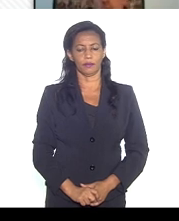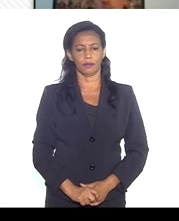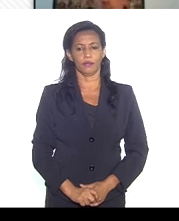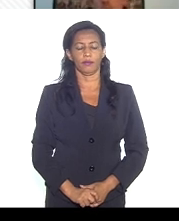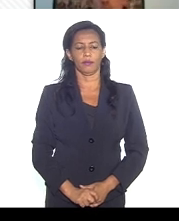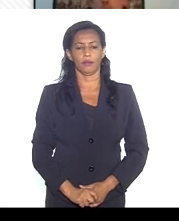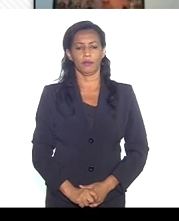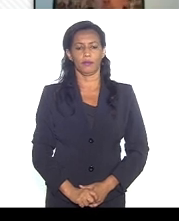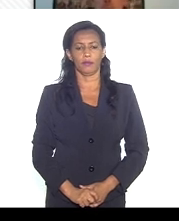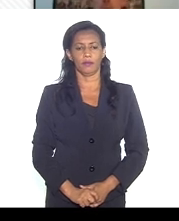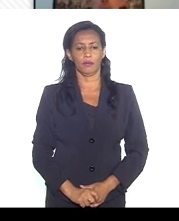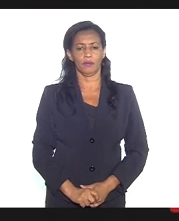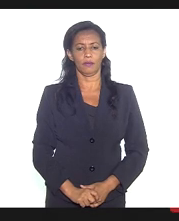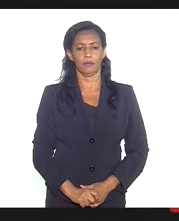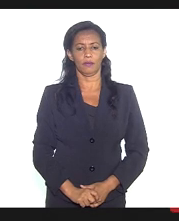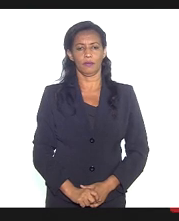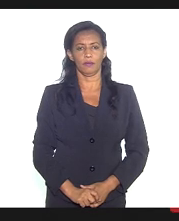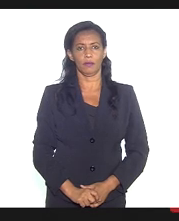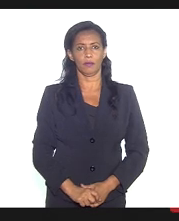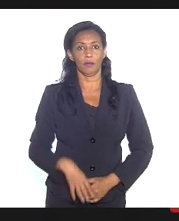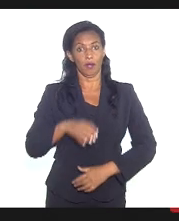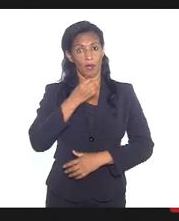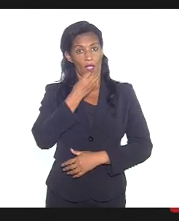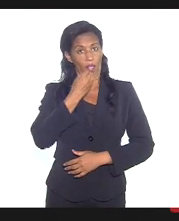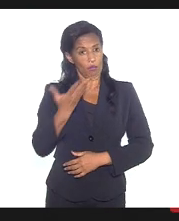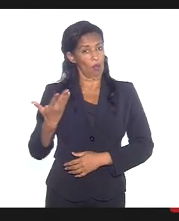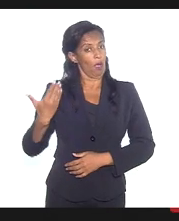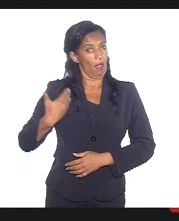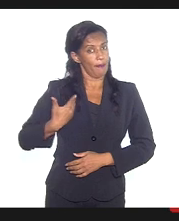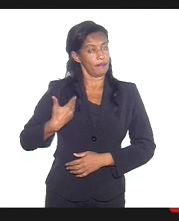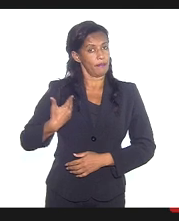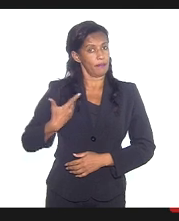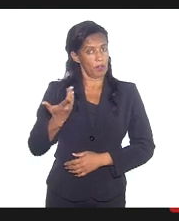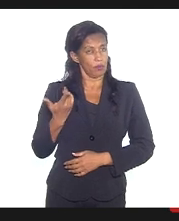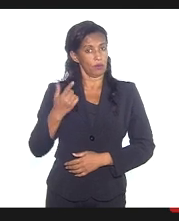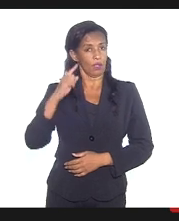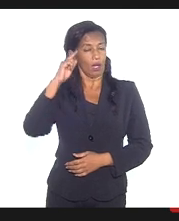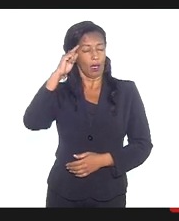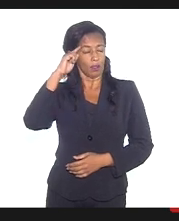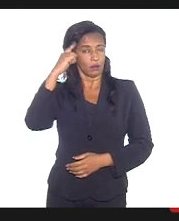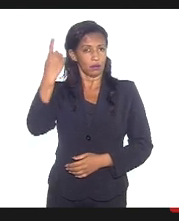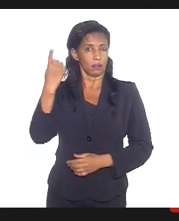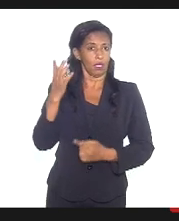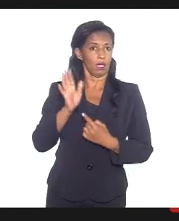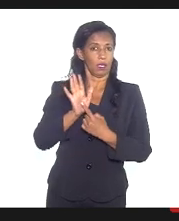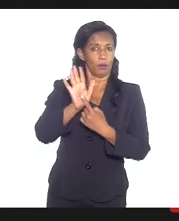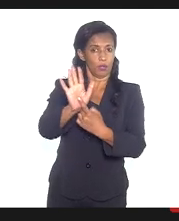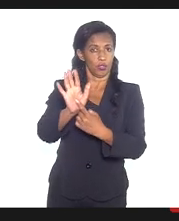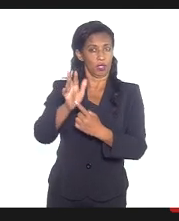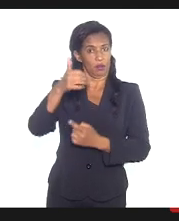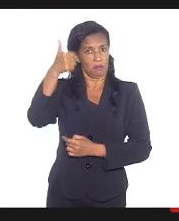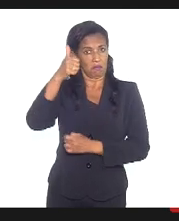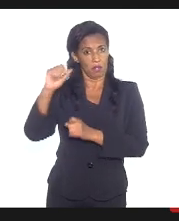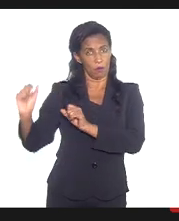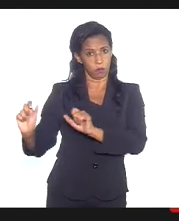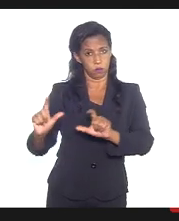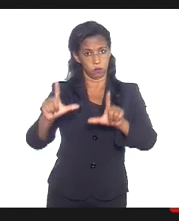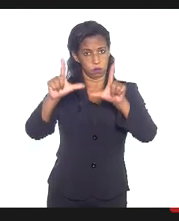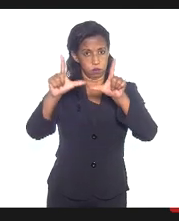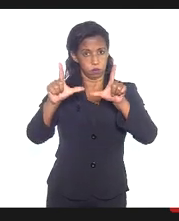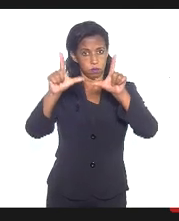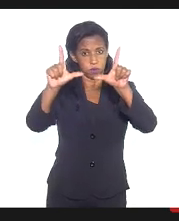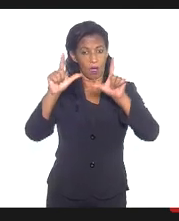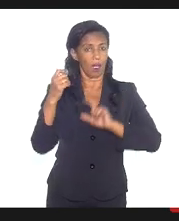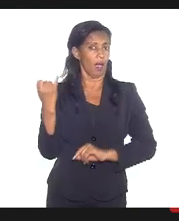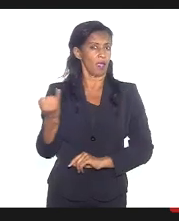Bom, aqui, amigos, né, presentes na CPI, a nossa ideia foi mostrar, nesses primeiros slides, a importância do setor